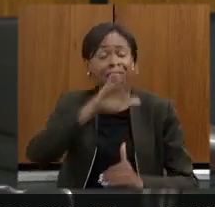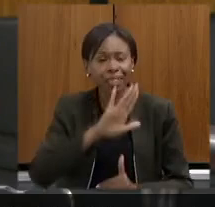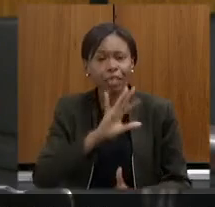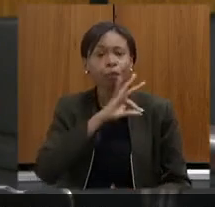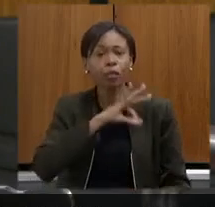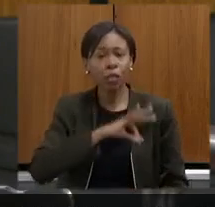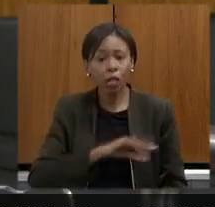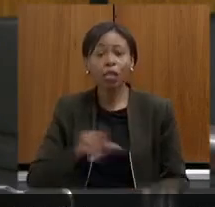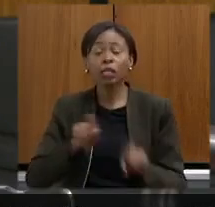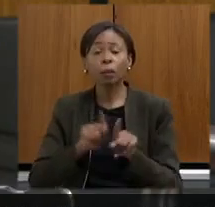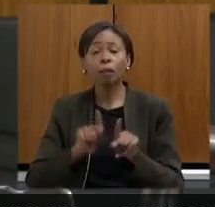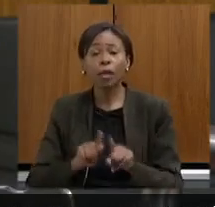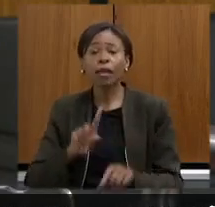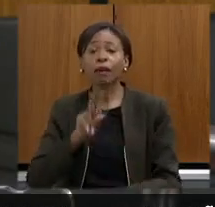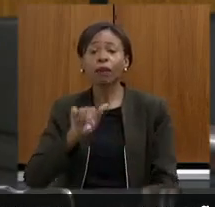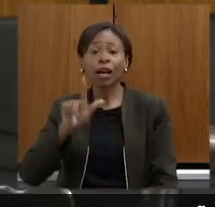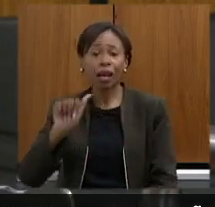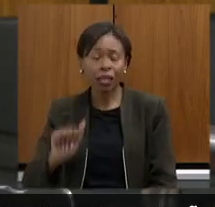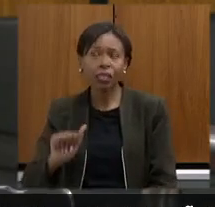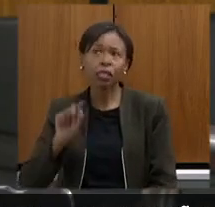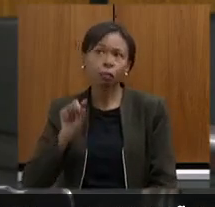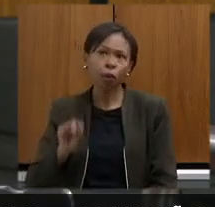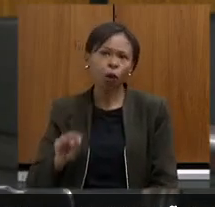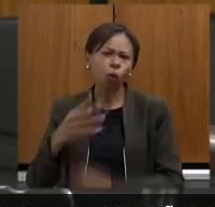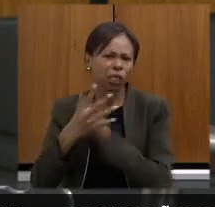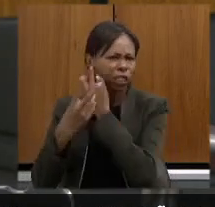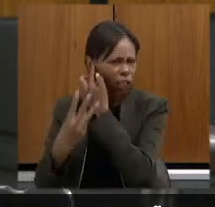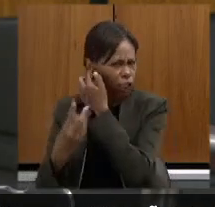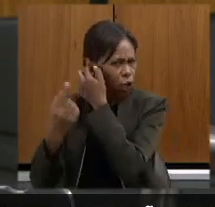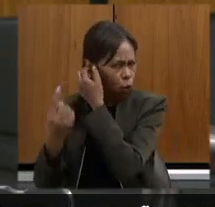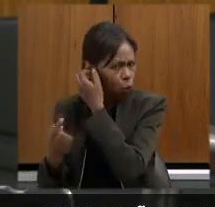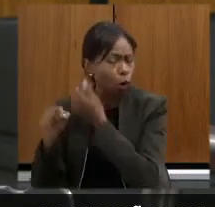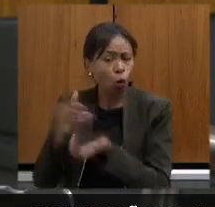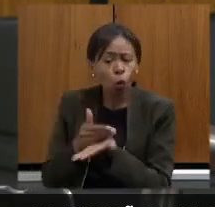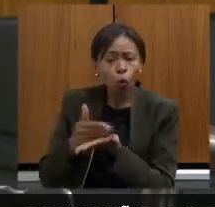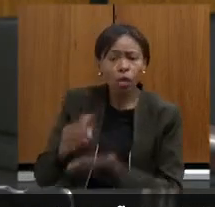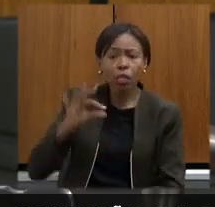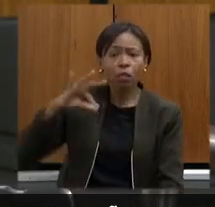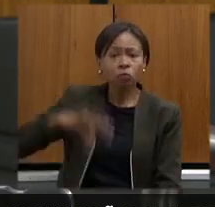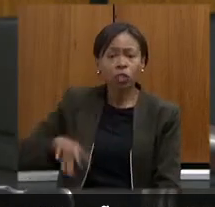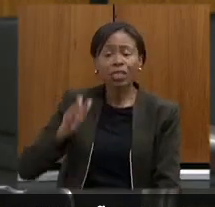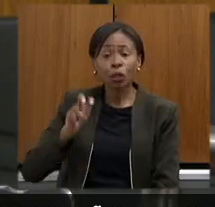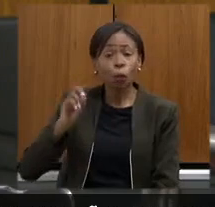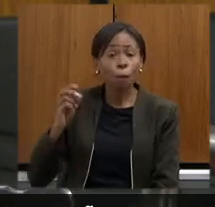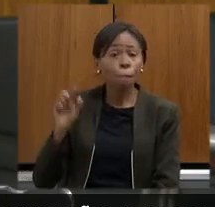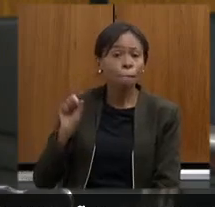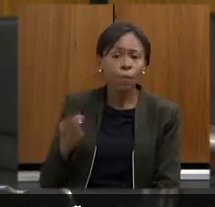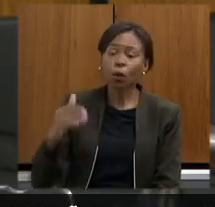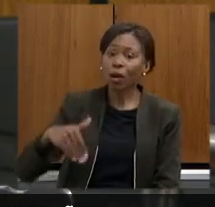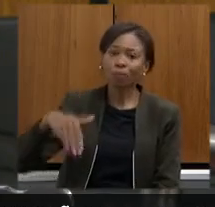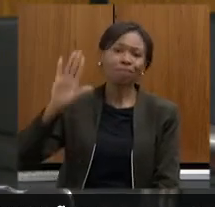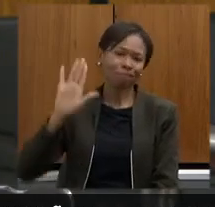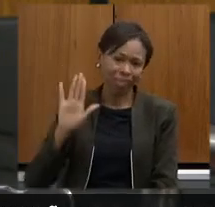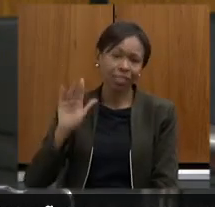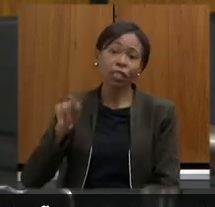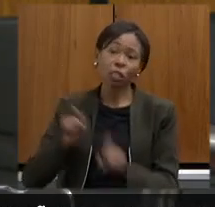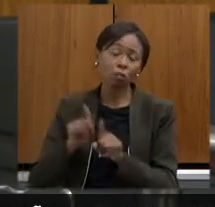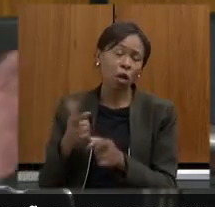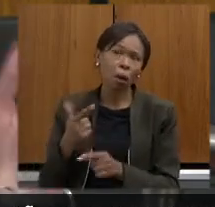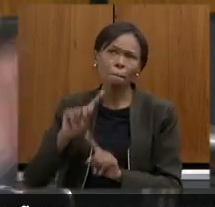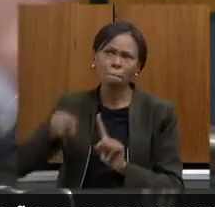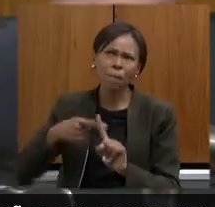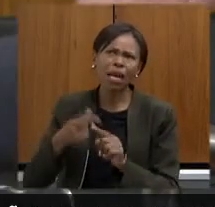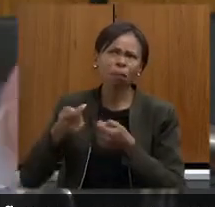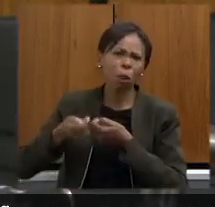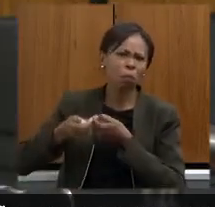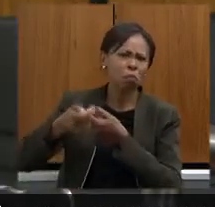e431 uma vagas para auditoria fiscal com vencimento base 5.711 reais e trinta e cinco centavos além de benefícios segundo